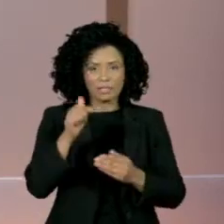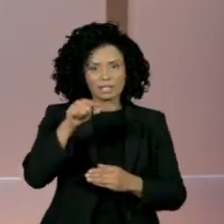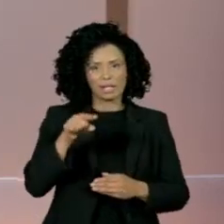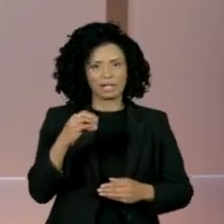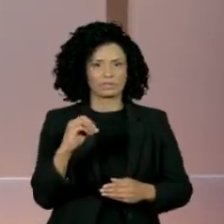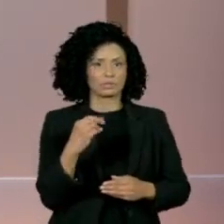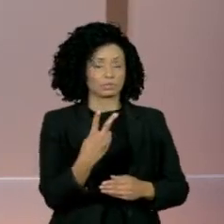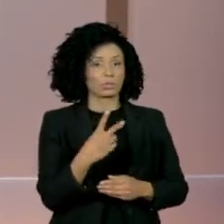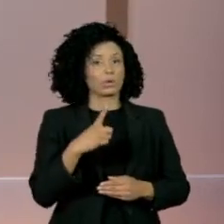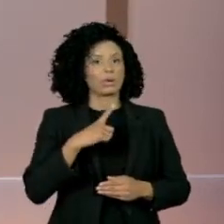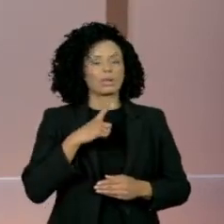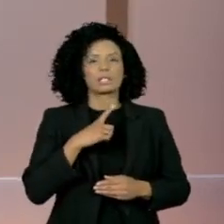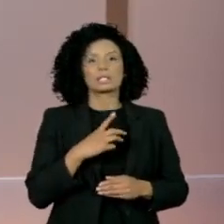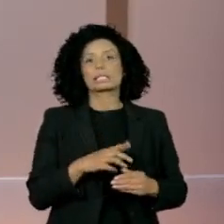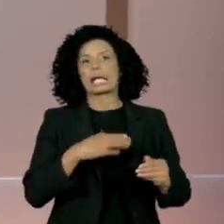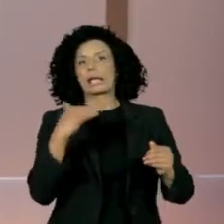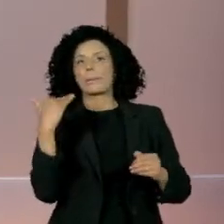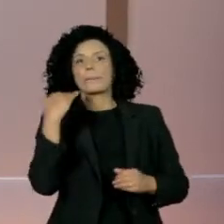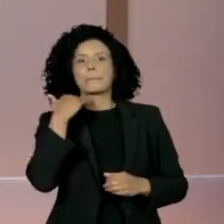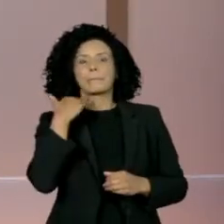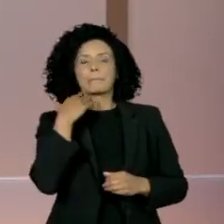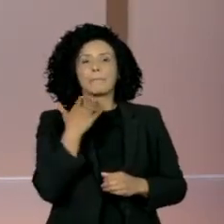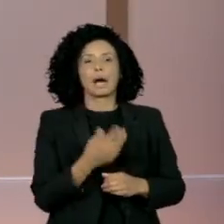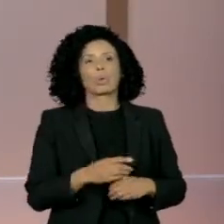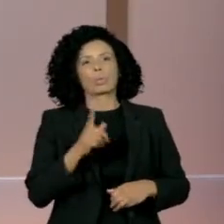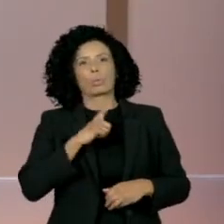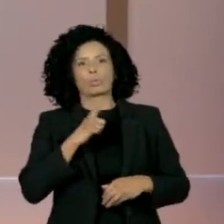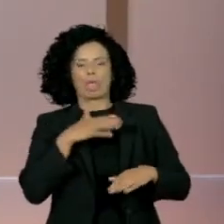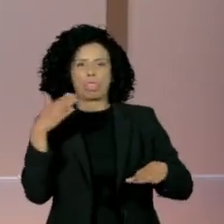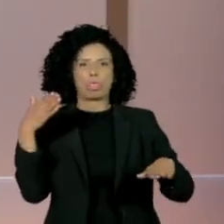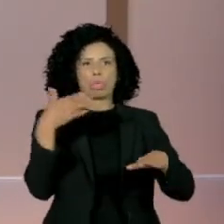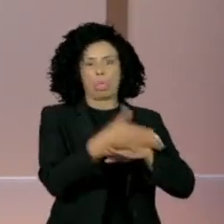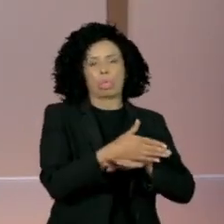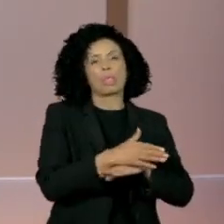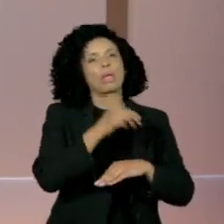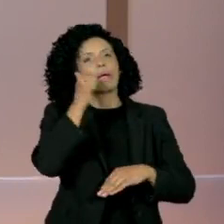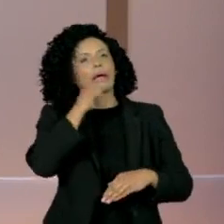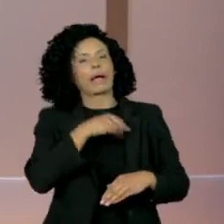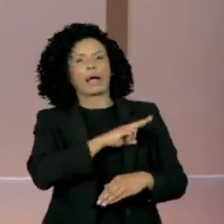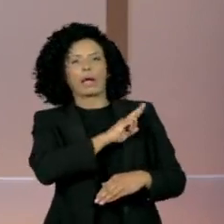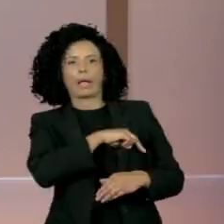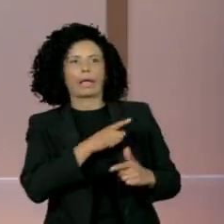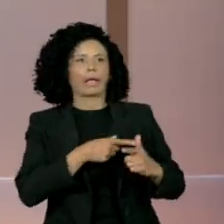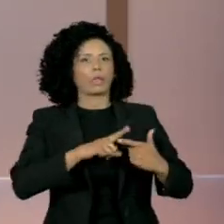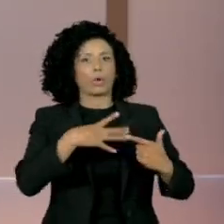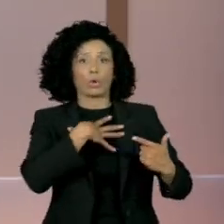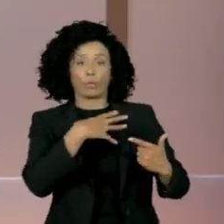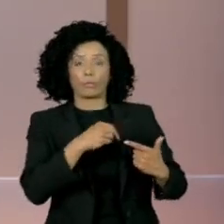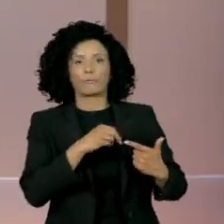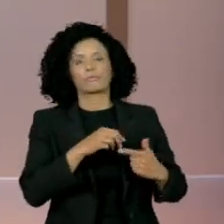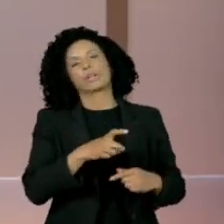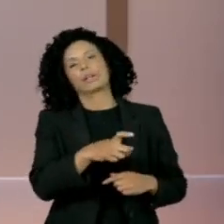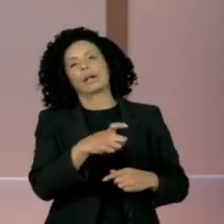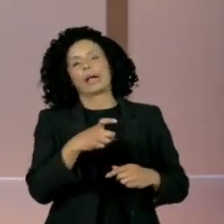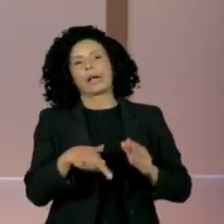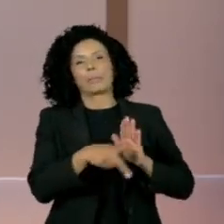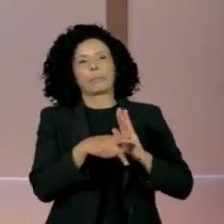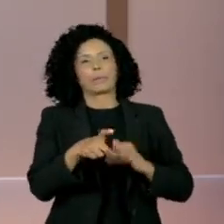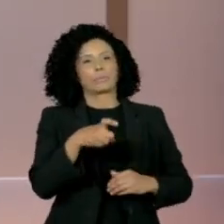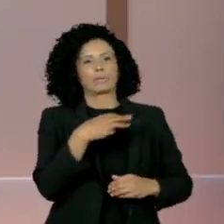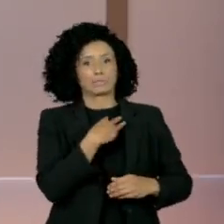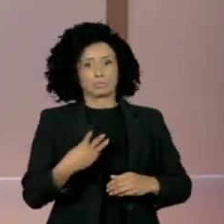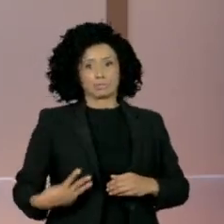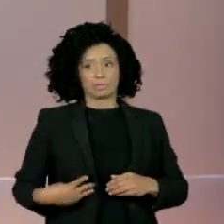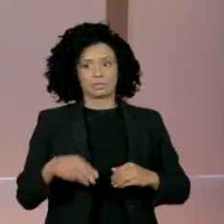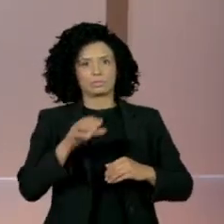A quebra dos sigilos bancários de Milton Ribeiro, da esposa, filha e genro do ex-titular do Ministério da Educação, foi o